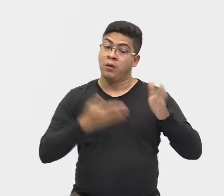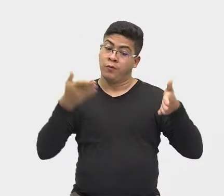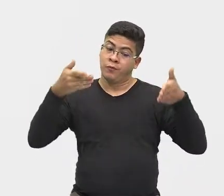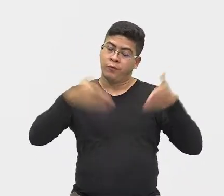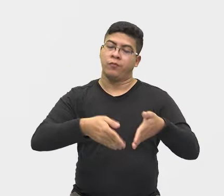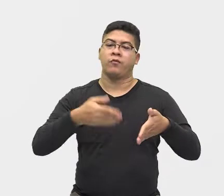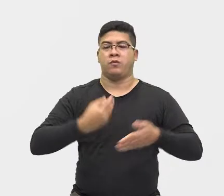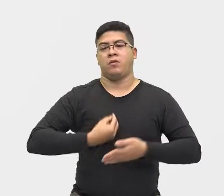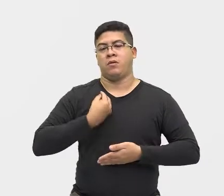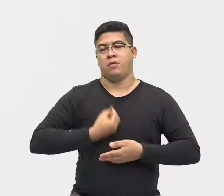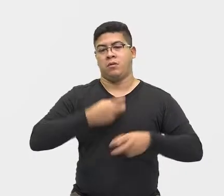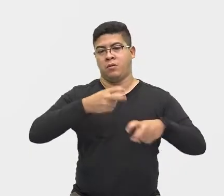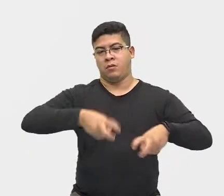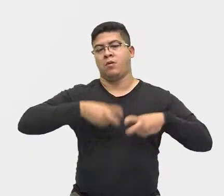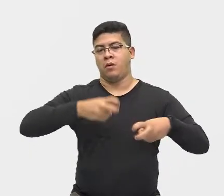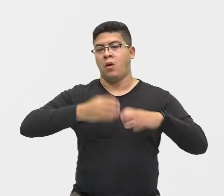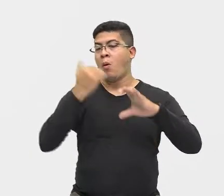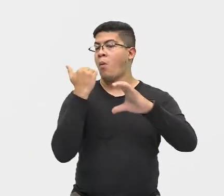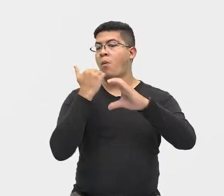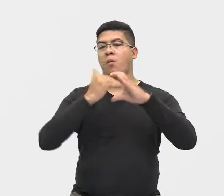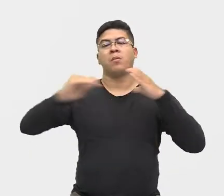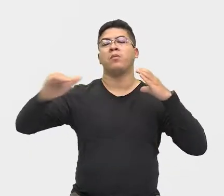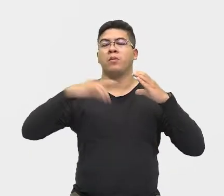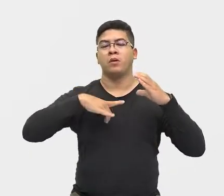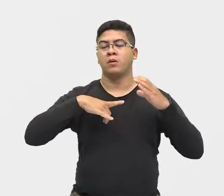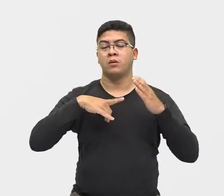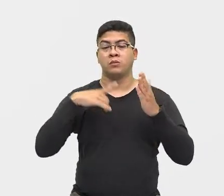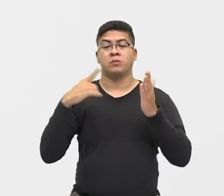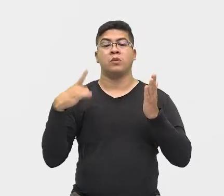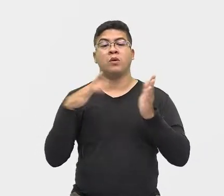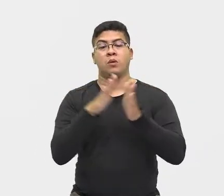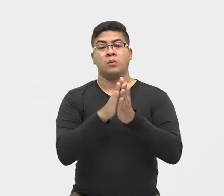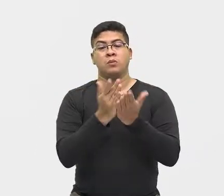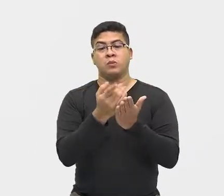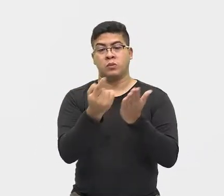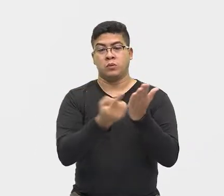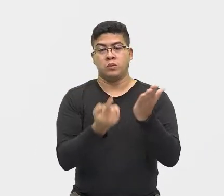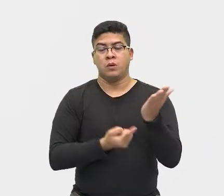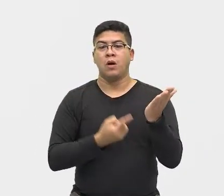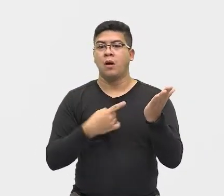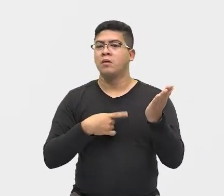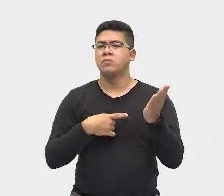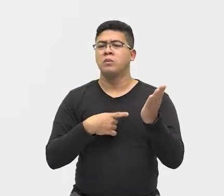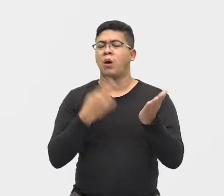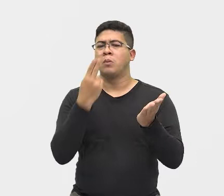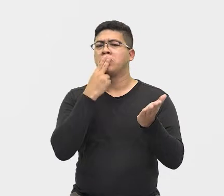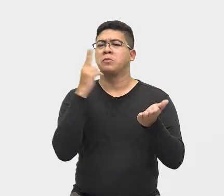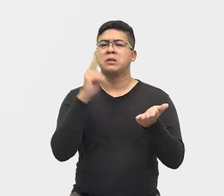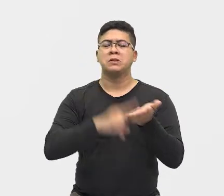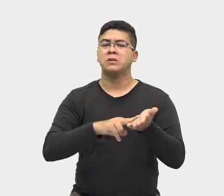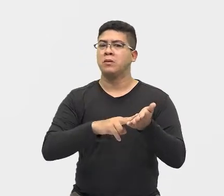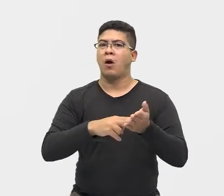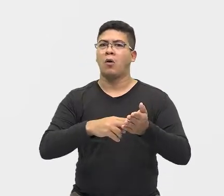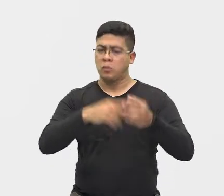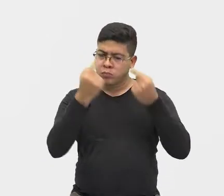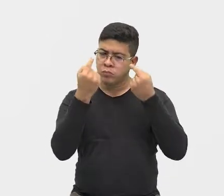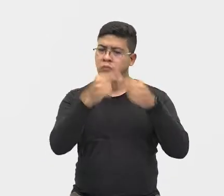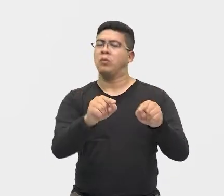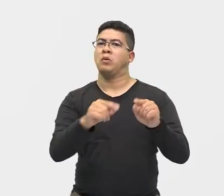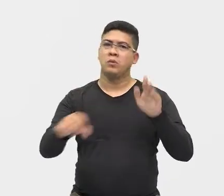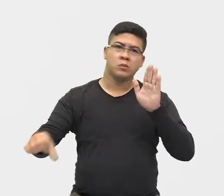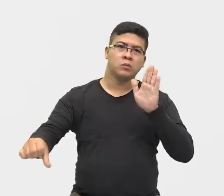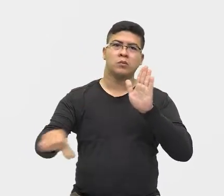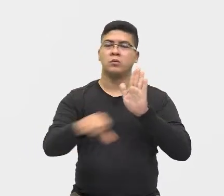uma longa carta enviada para o jornal O Estado de São Paulo. A carta funciona como uma denúncia e chama a atenção